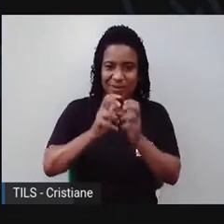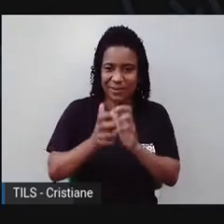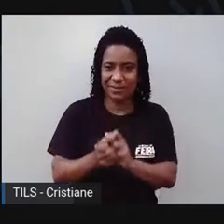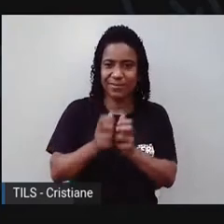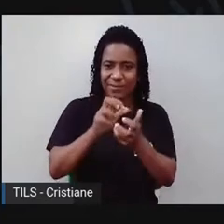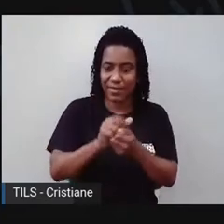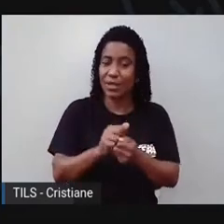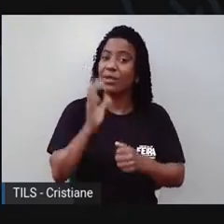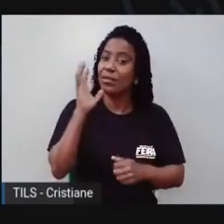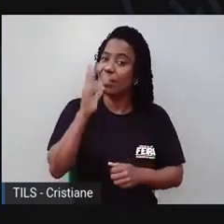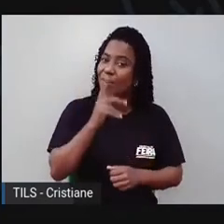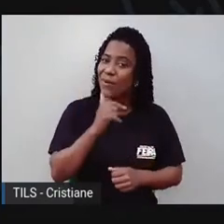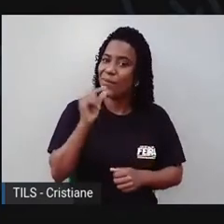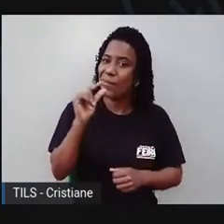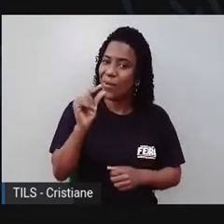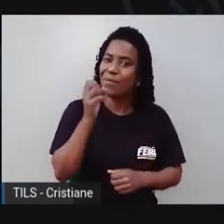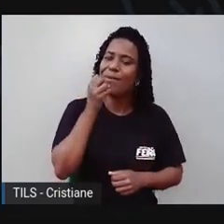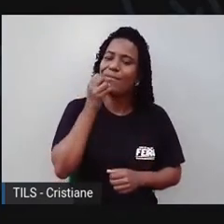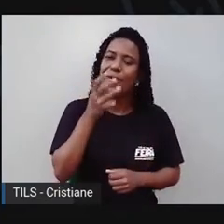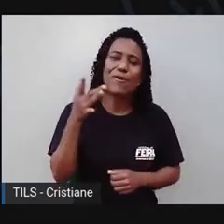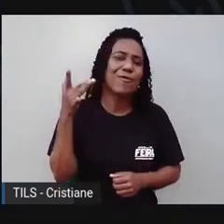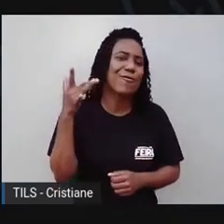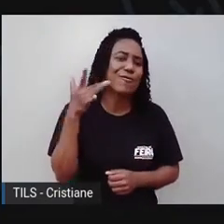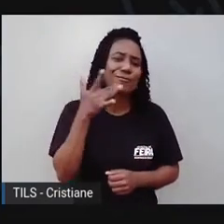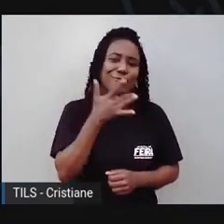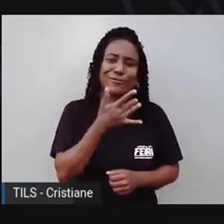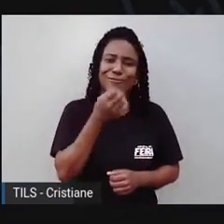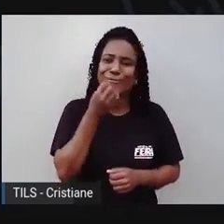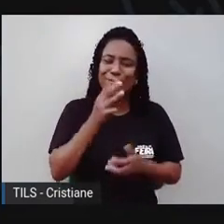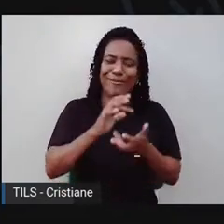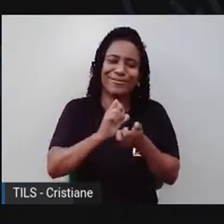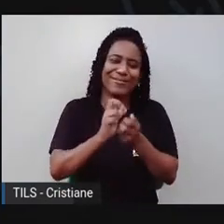demorado um pouquinho, mas é bem gostoso de trabalhar com ela.